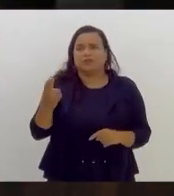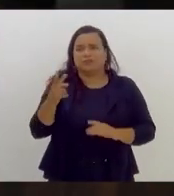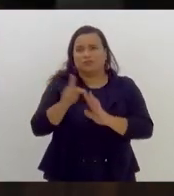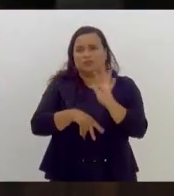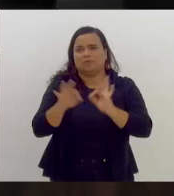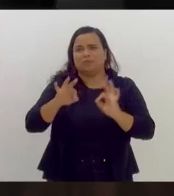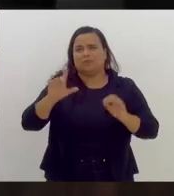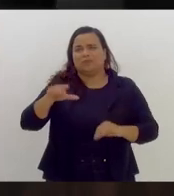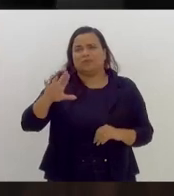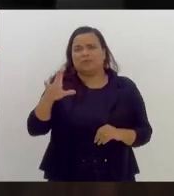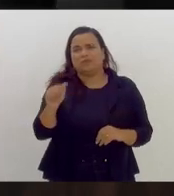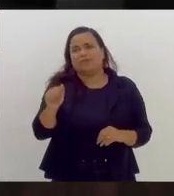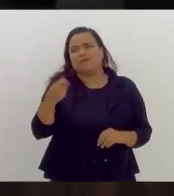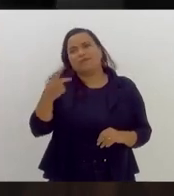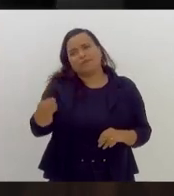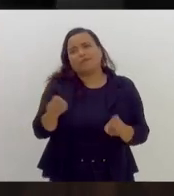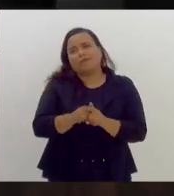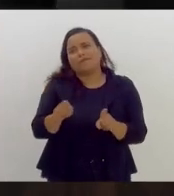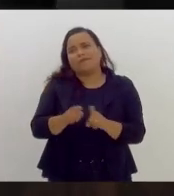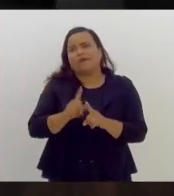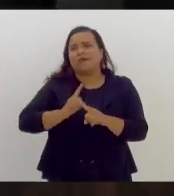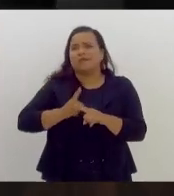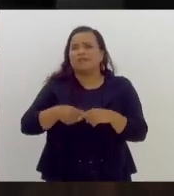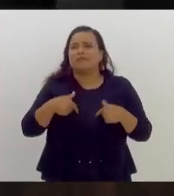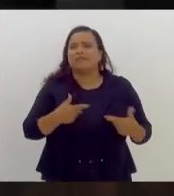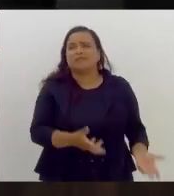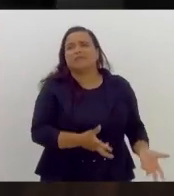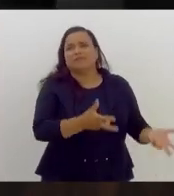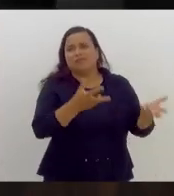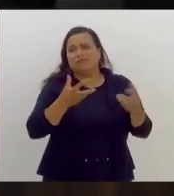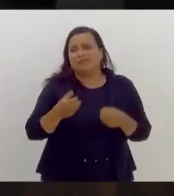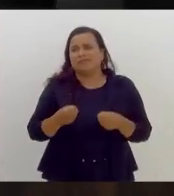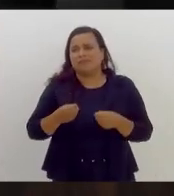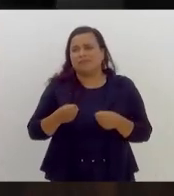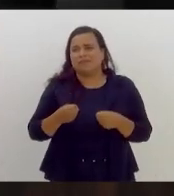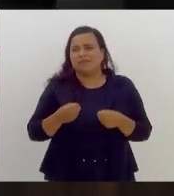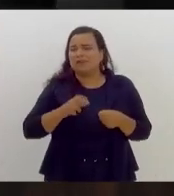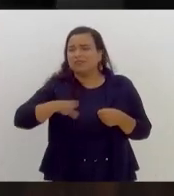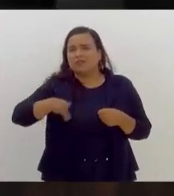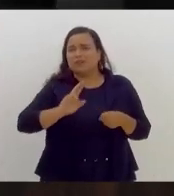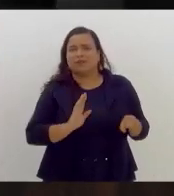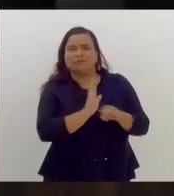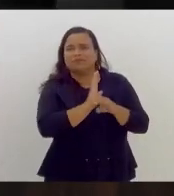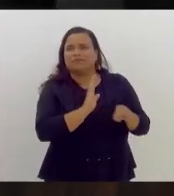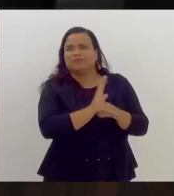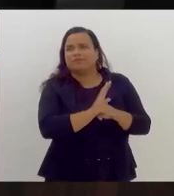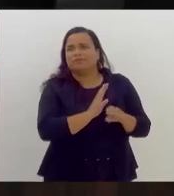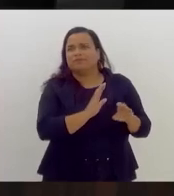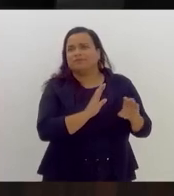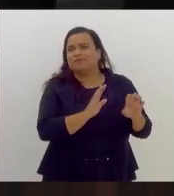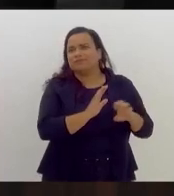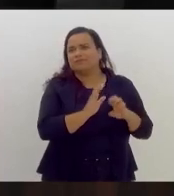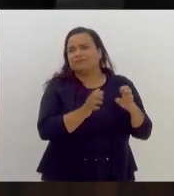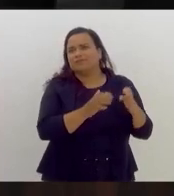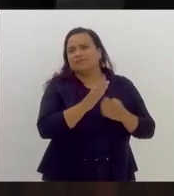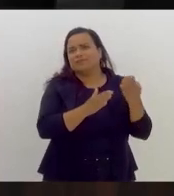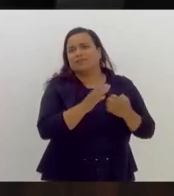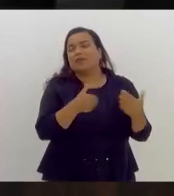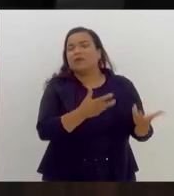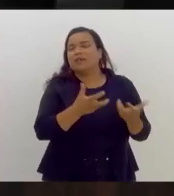deputada Lucinha e de Vossa Excelência, porque eu recebi, não a favor do banqueiro, mas eu recebi a Associação Comercial, o